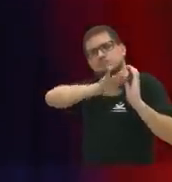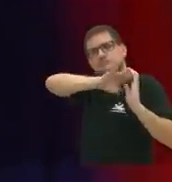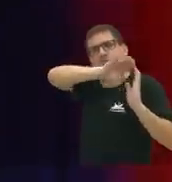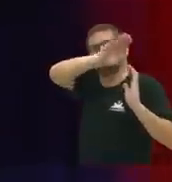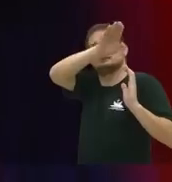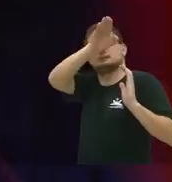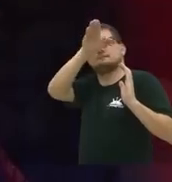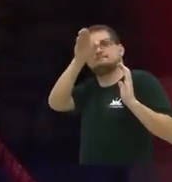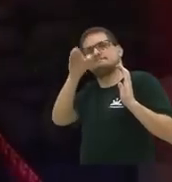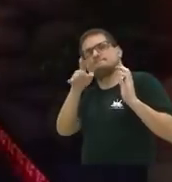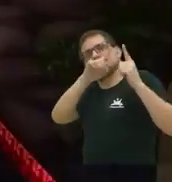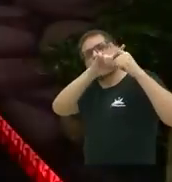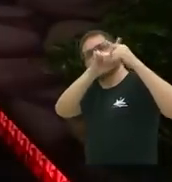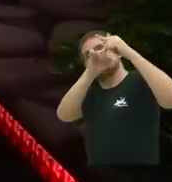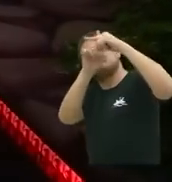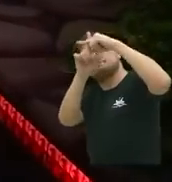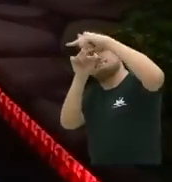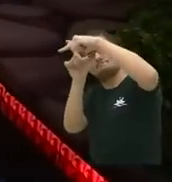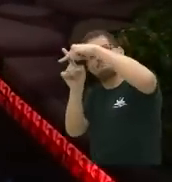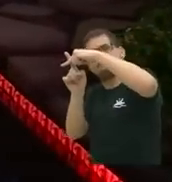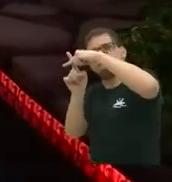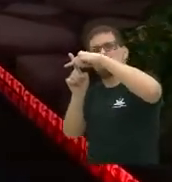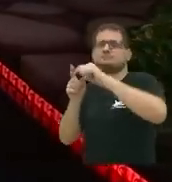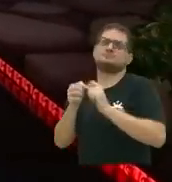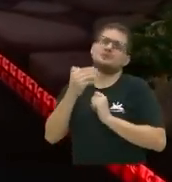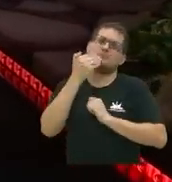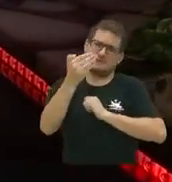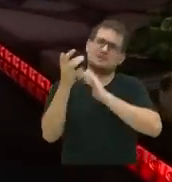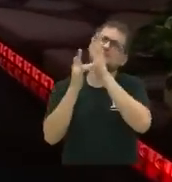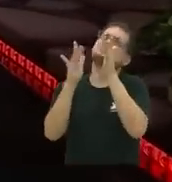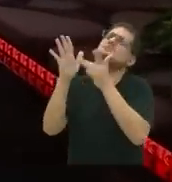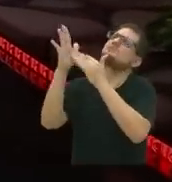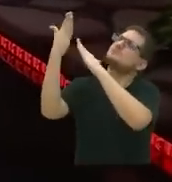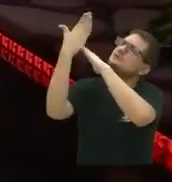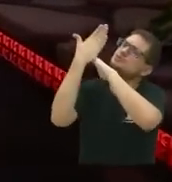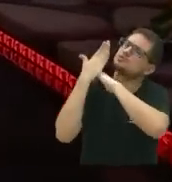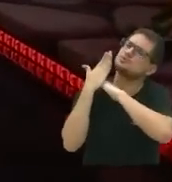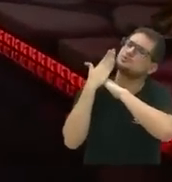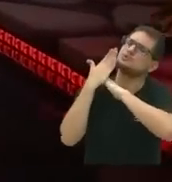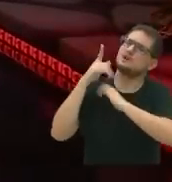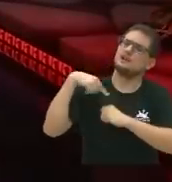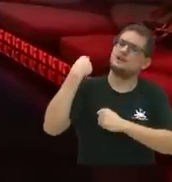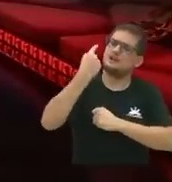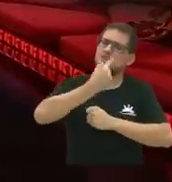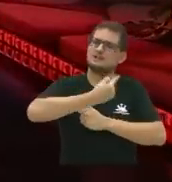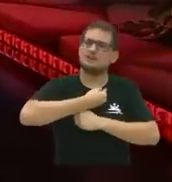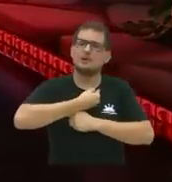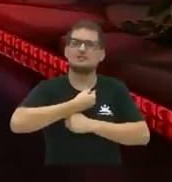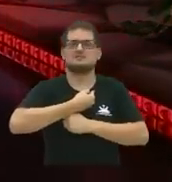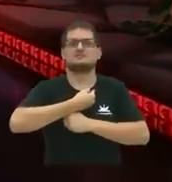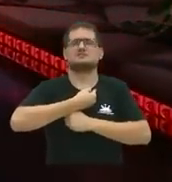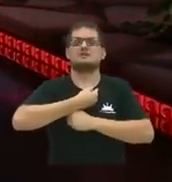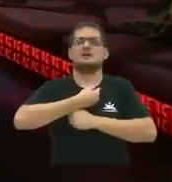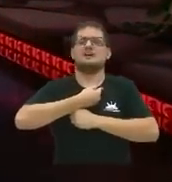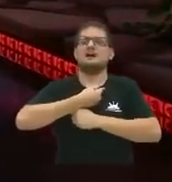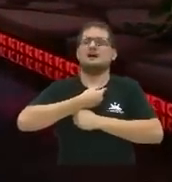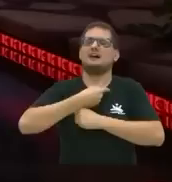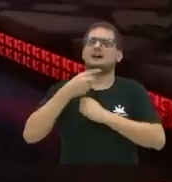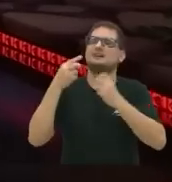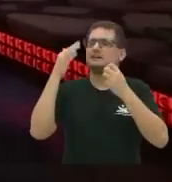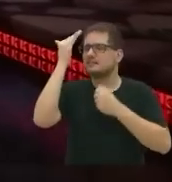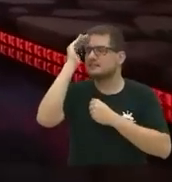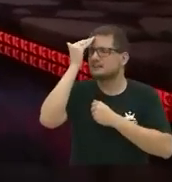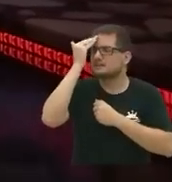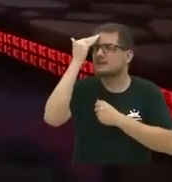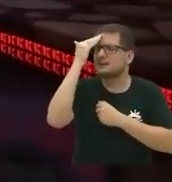seguiu. Ah, Jesus, nos ajude a contemplá-lo na paixão e